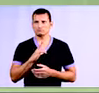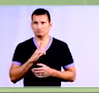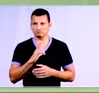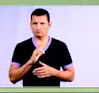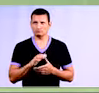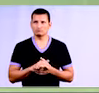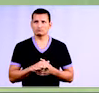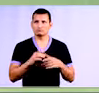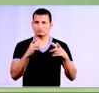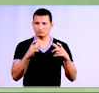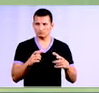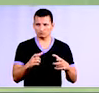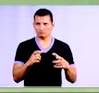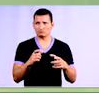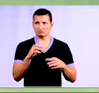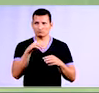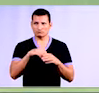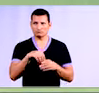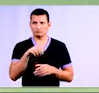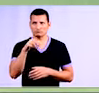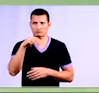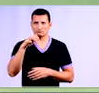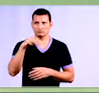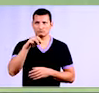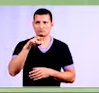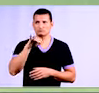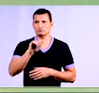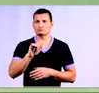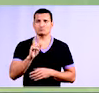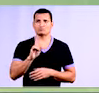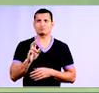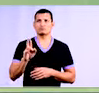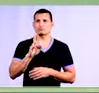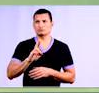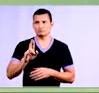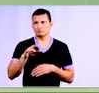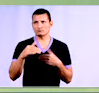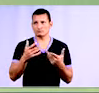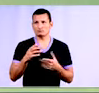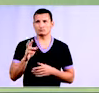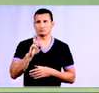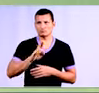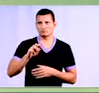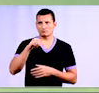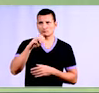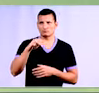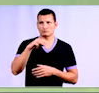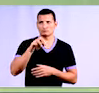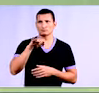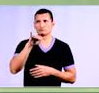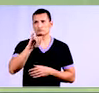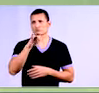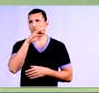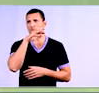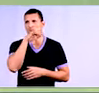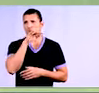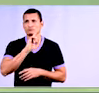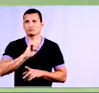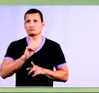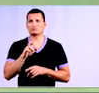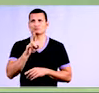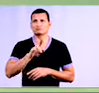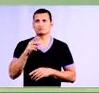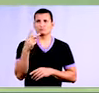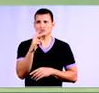espaços que não eram utilizados, logo o uso da memória ineficiente, não utilizava toda a sua